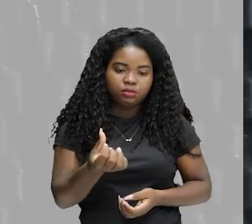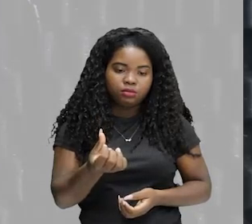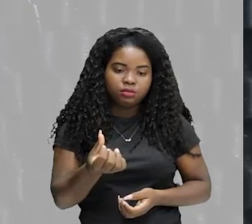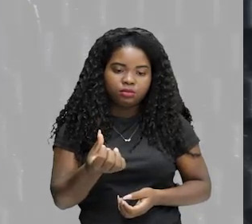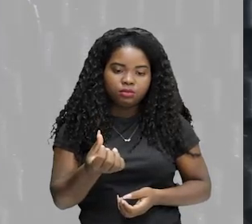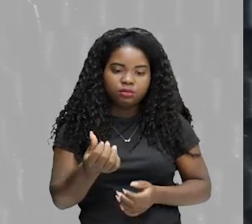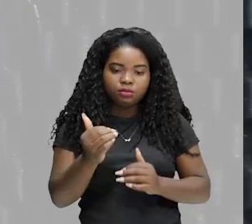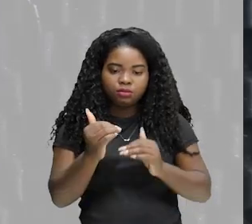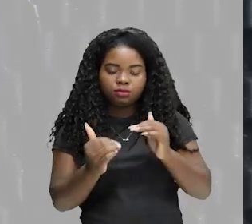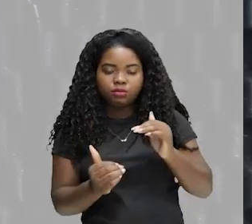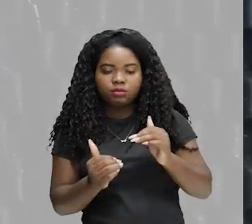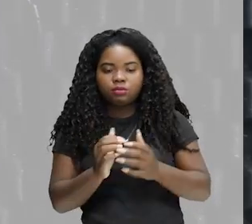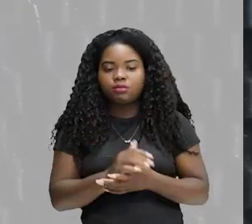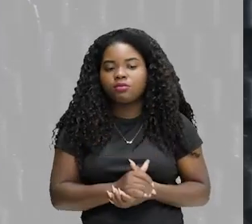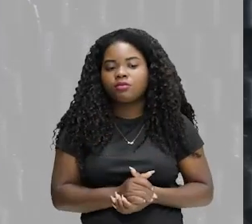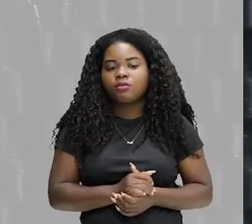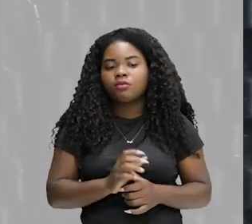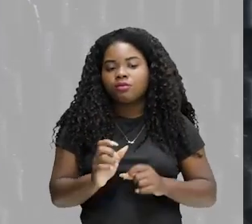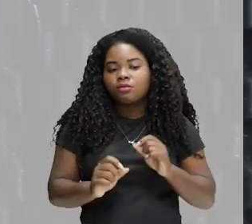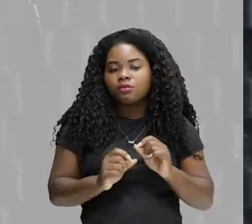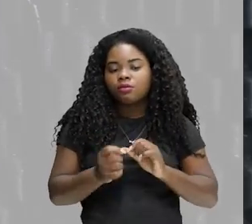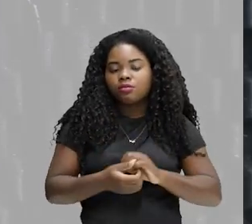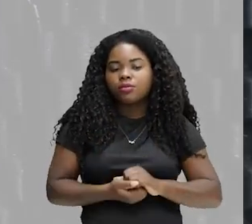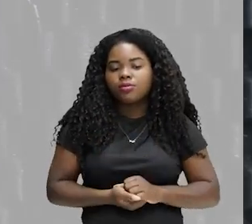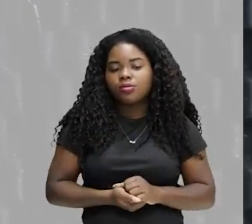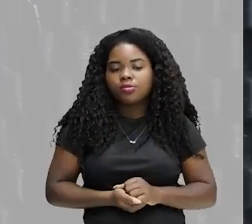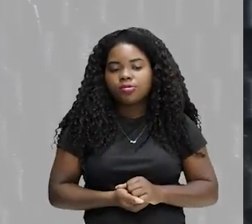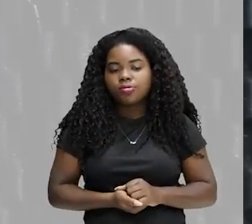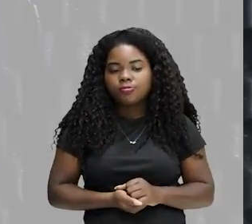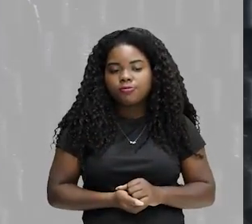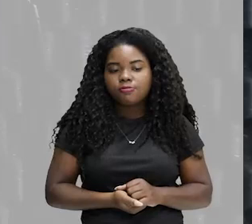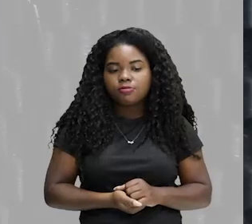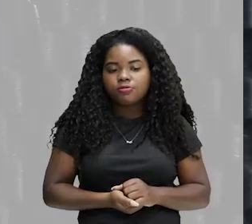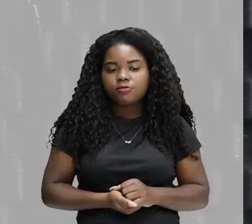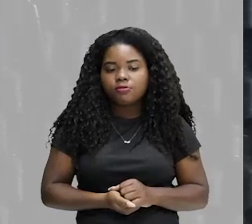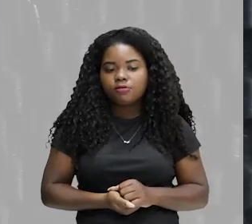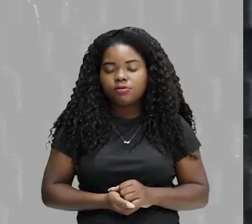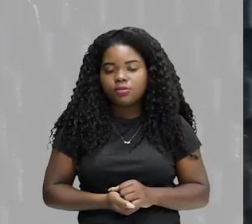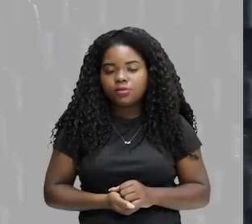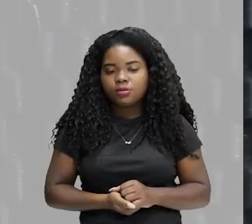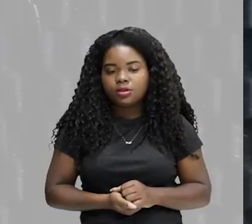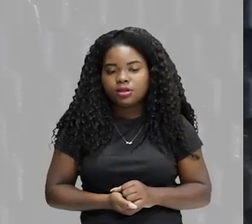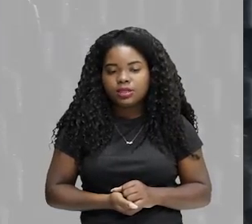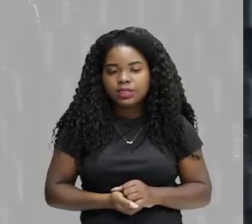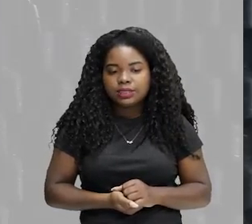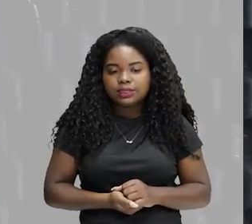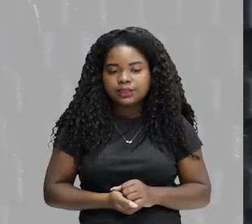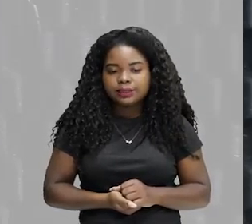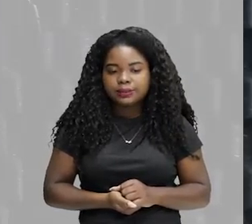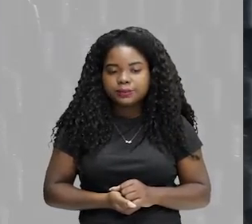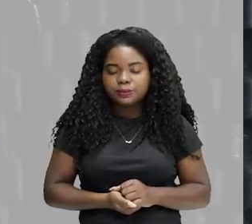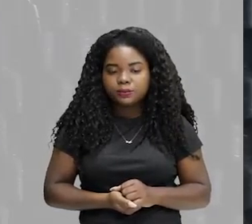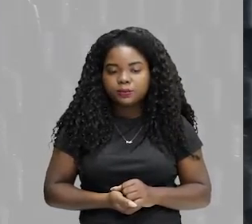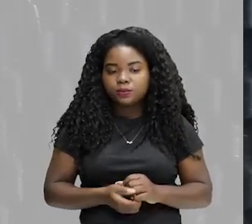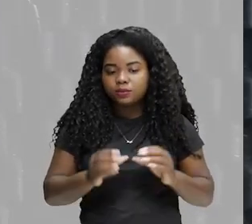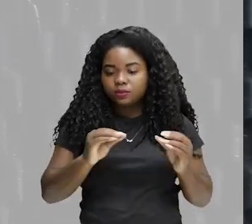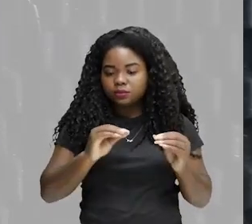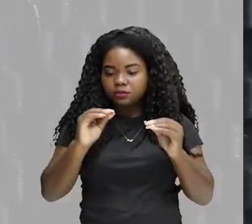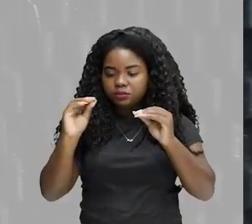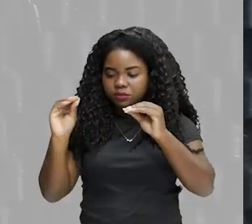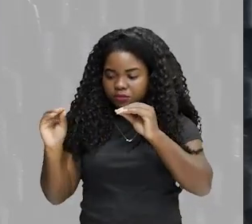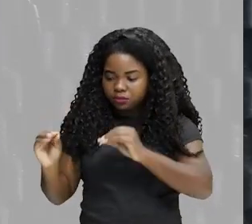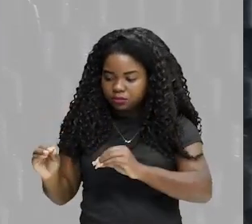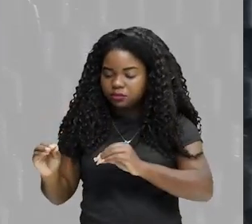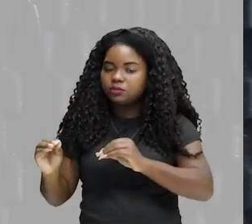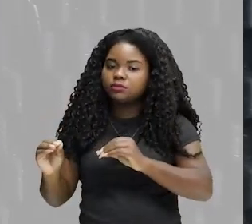logaritmo, significa dizer que esse logaritmo é maior ou igual a 6. Belezinha? Então, eu estou reescrevendo